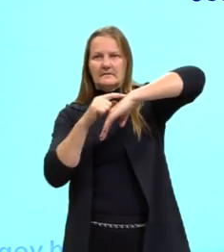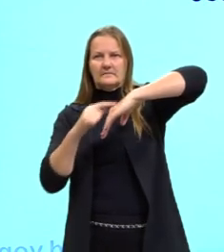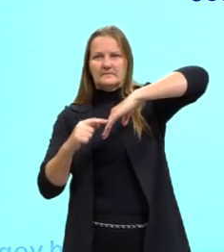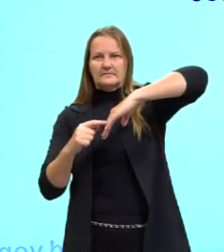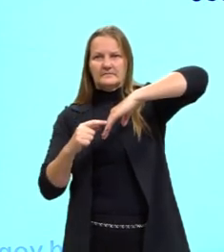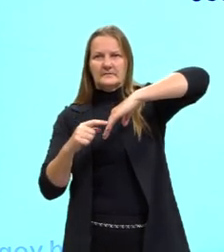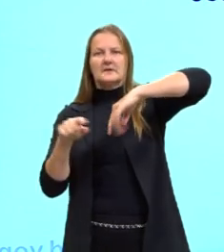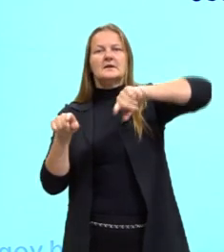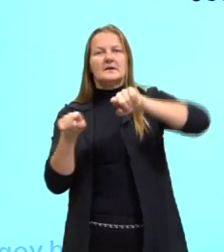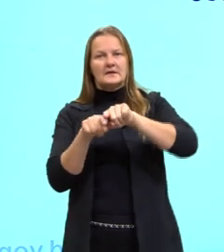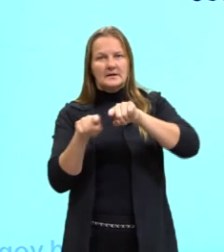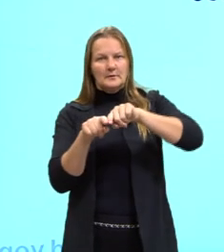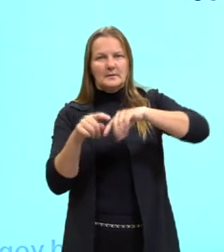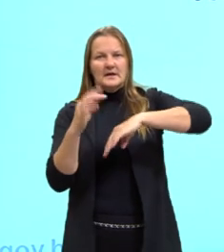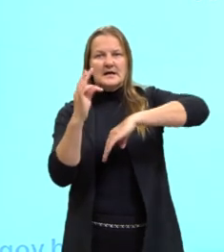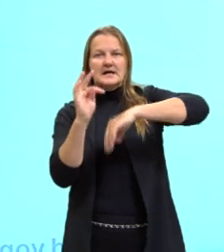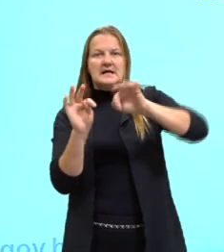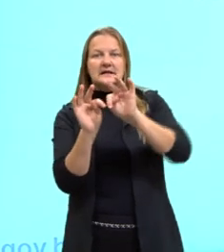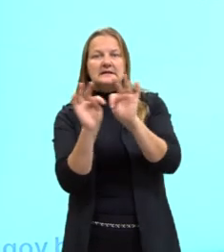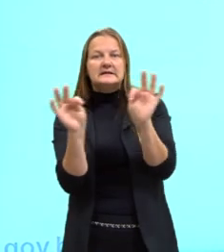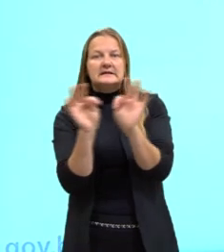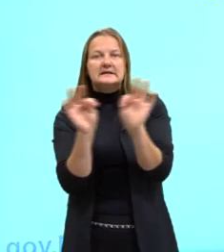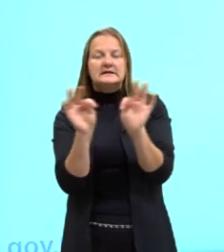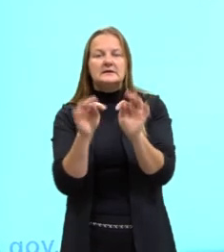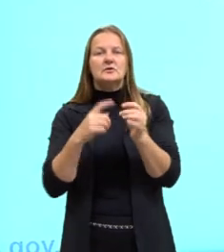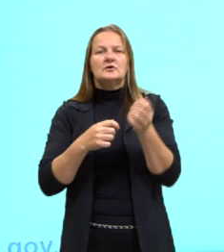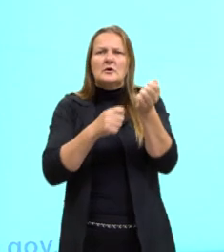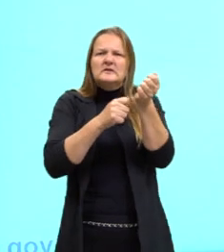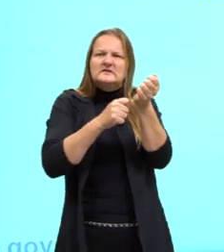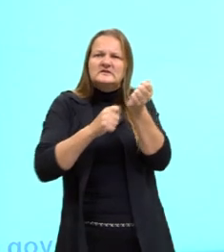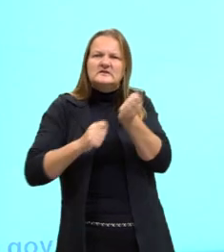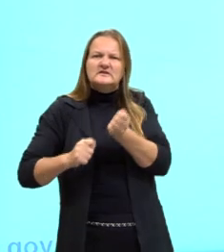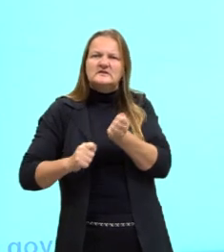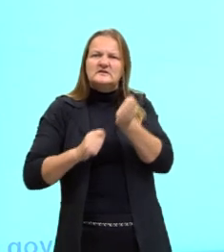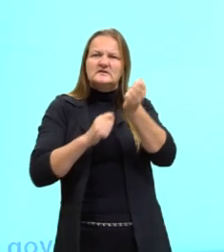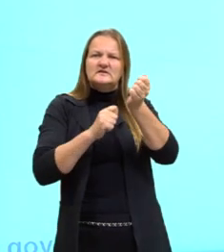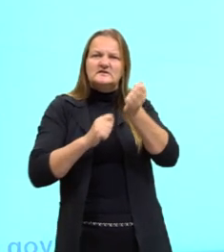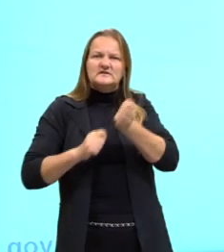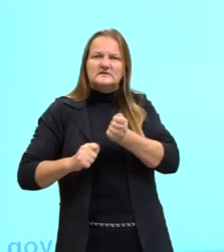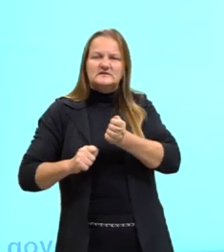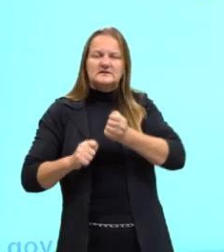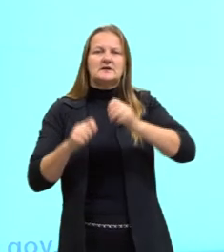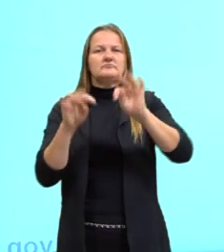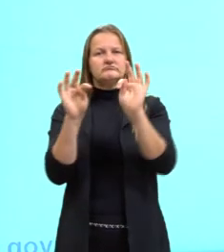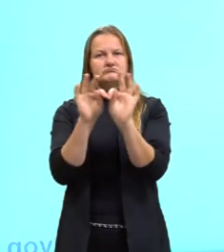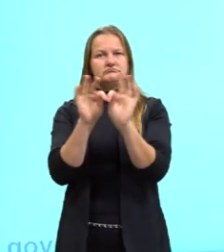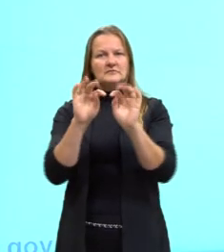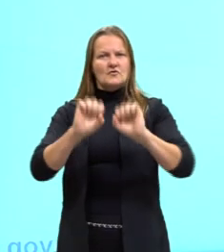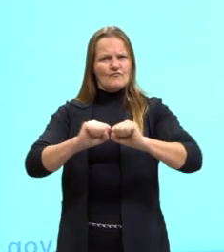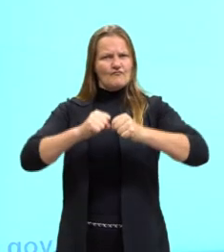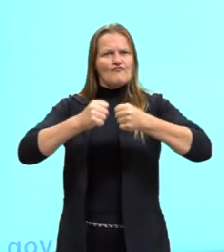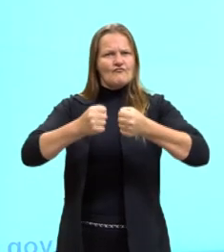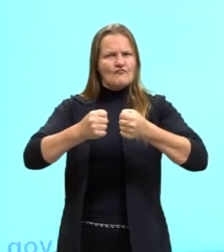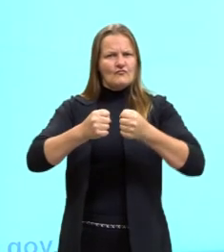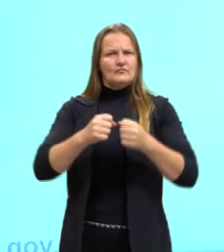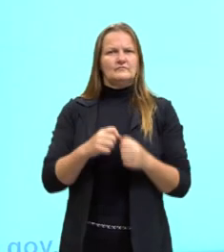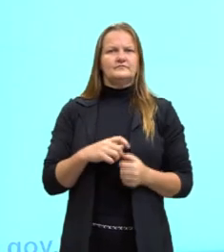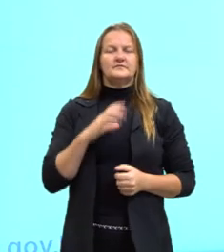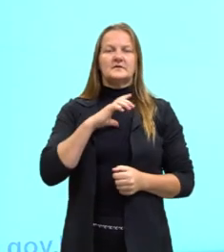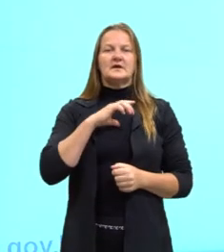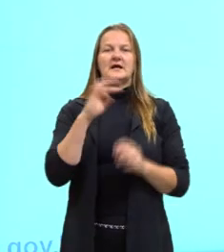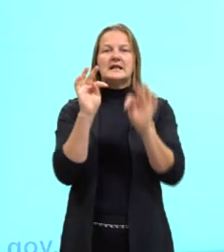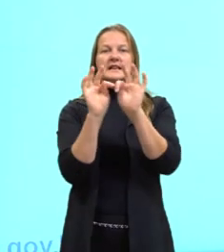de tensão aqui a então sempre a gente tem uma corda a gente precisa levar em conta que a força que a gente tá falando é uma força de